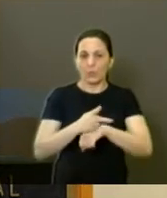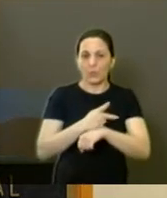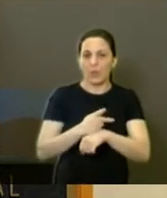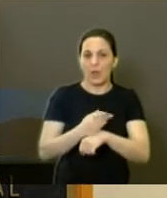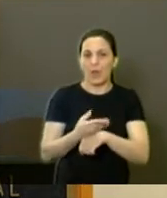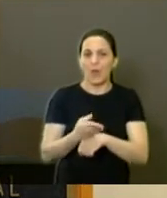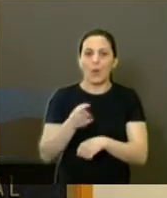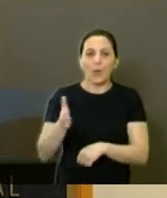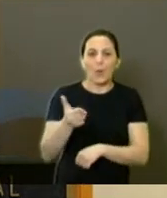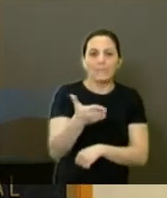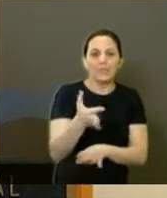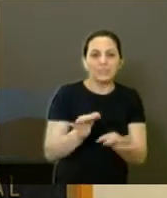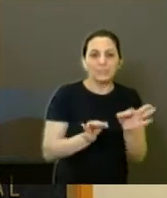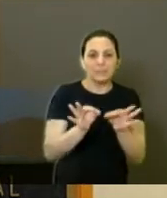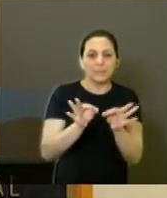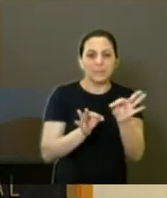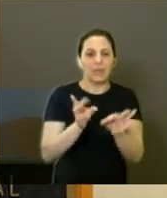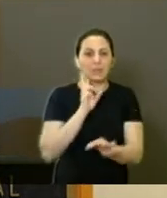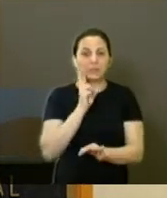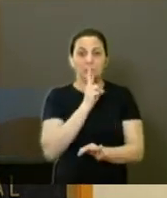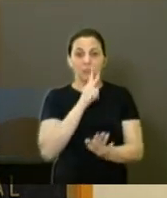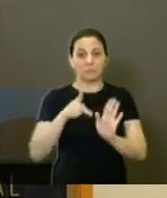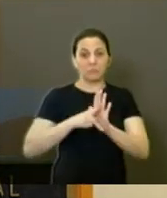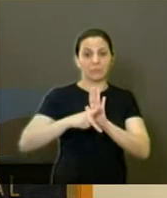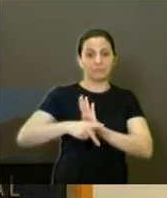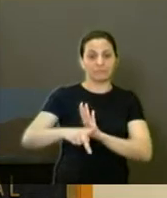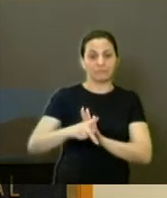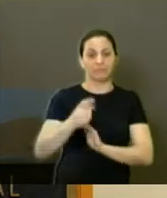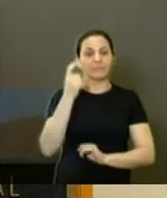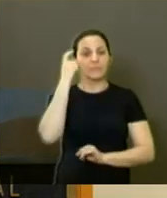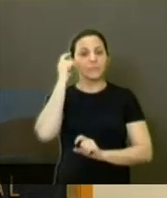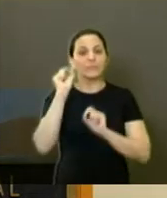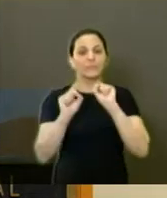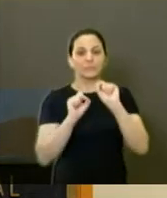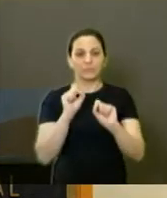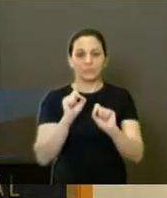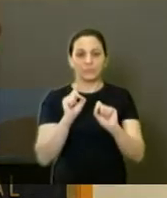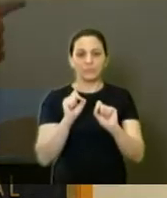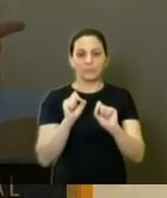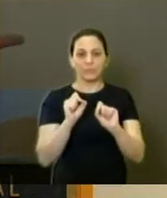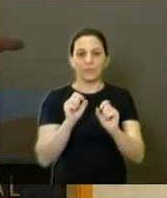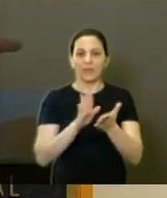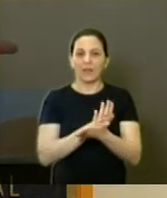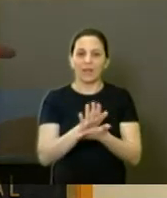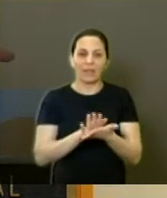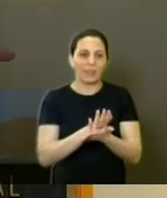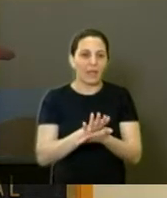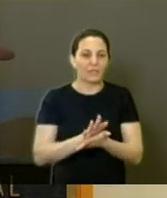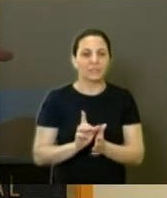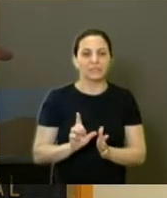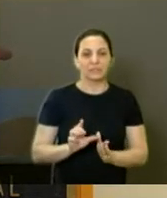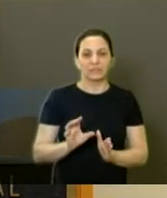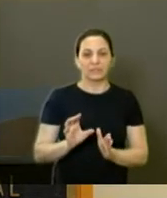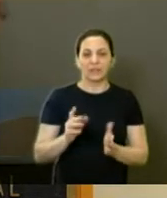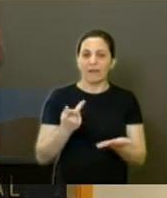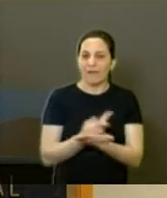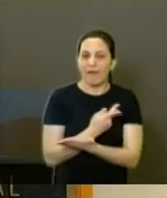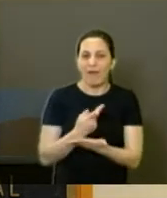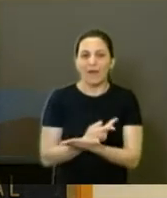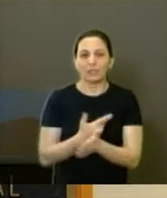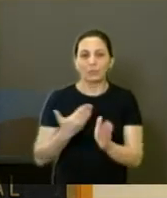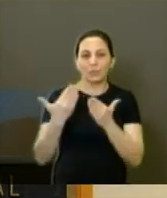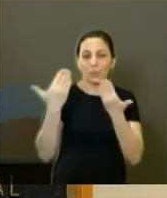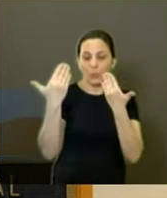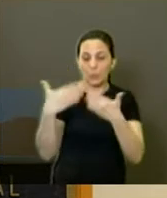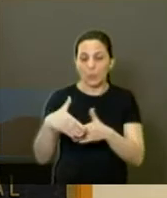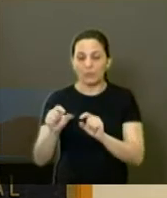Freitas. Fica aí a ideia, senhores. E não seria nada aleatório, porque a comprovação